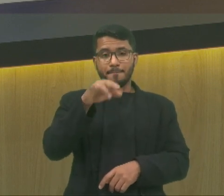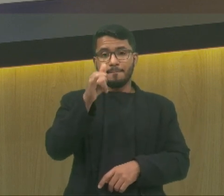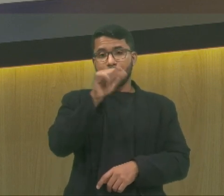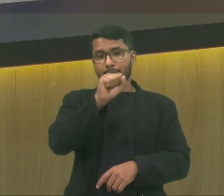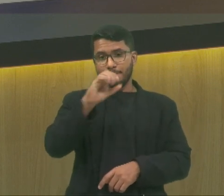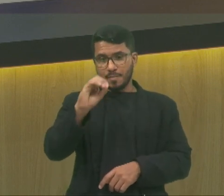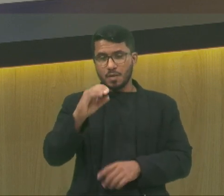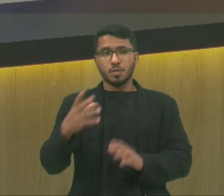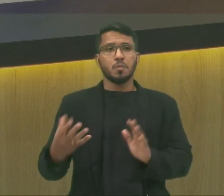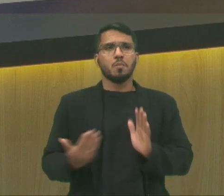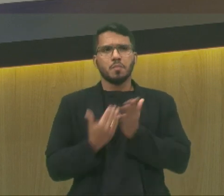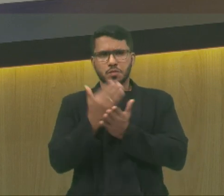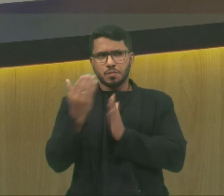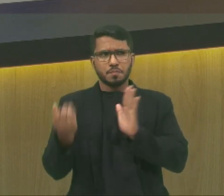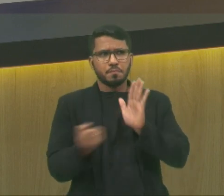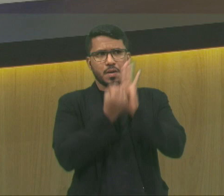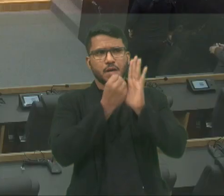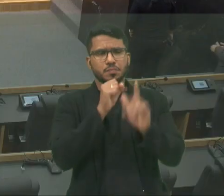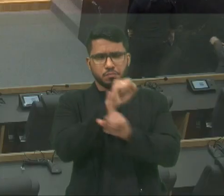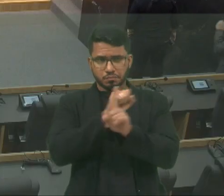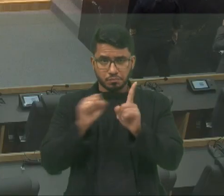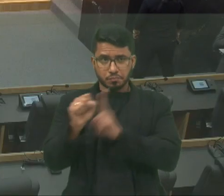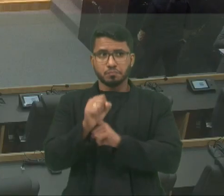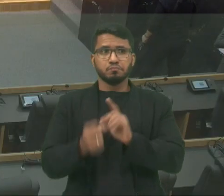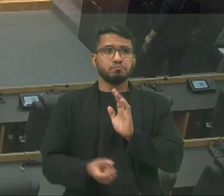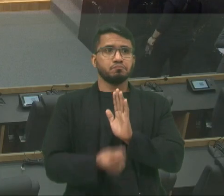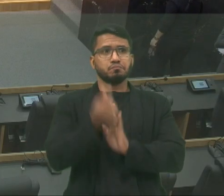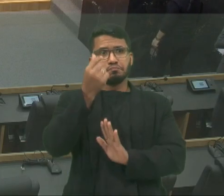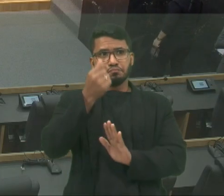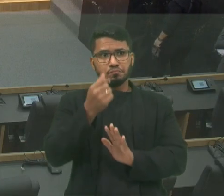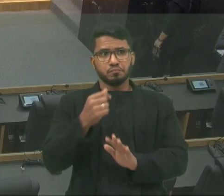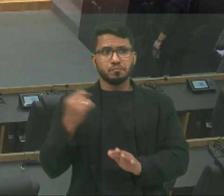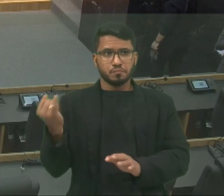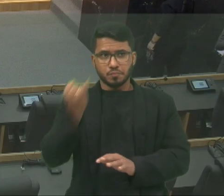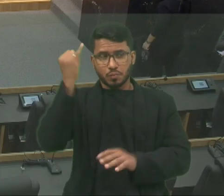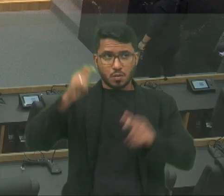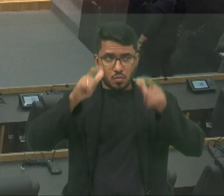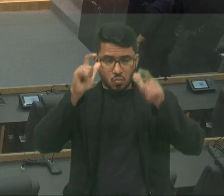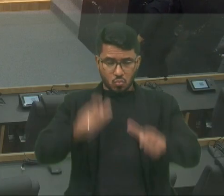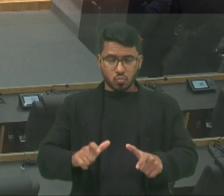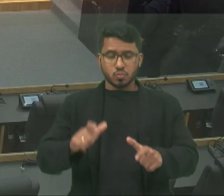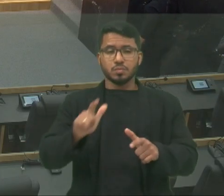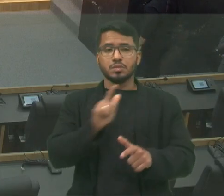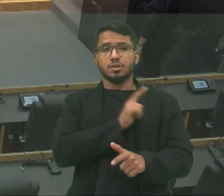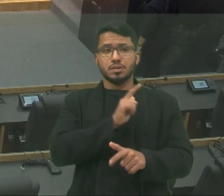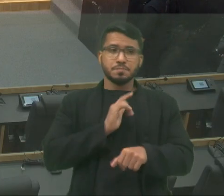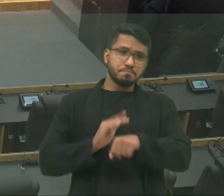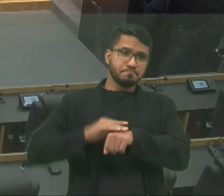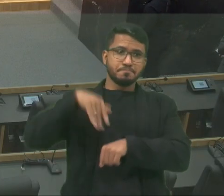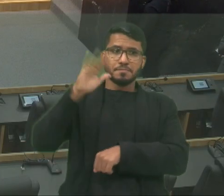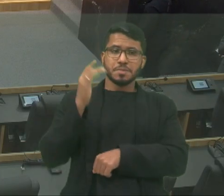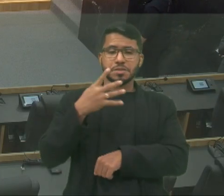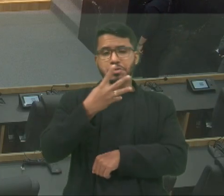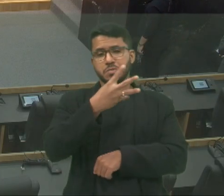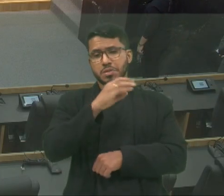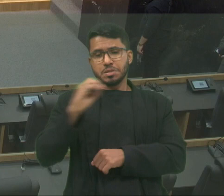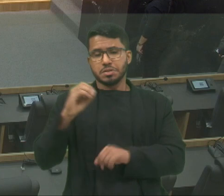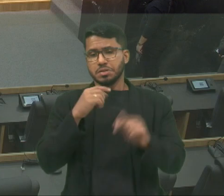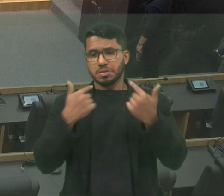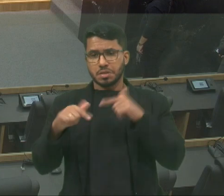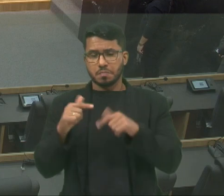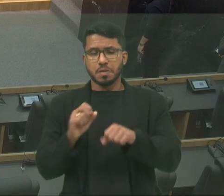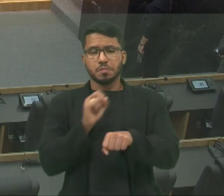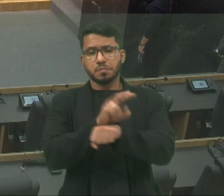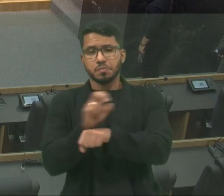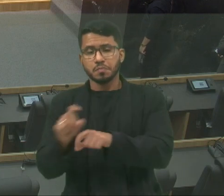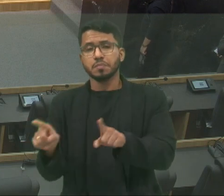impacto social e econômico é significativo, onde geram mais de 400 empregos diretos e indiretos, além